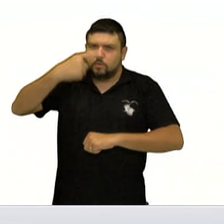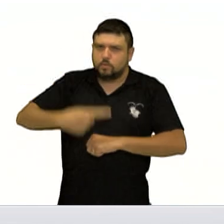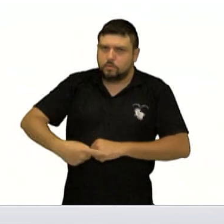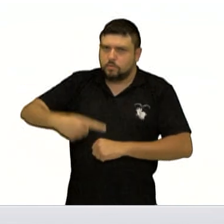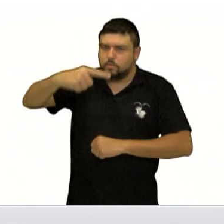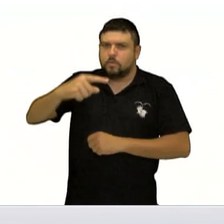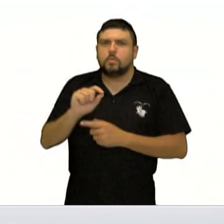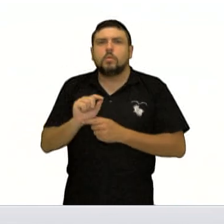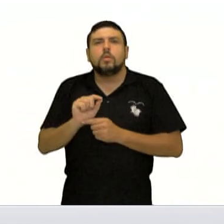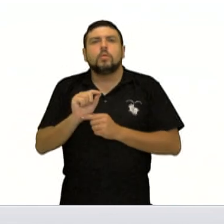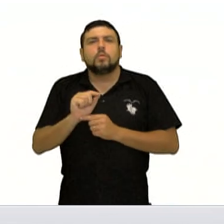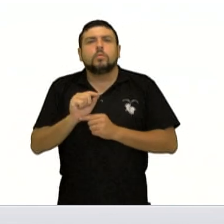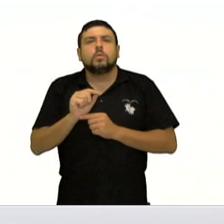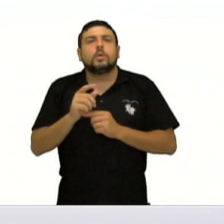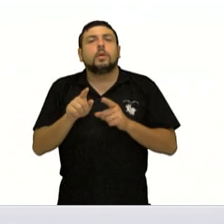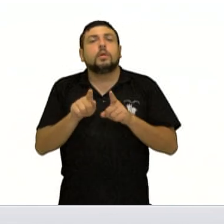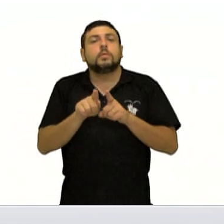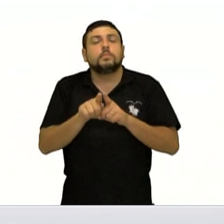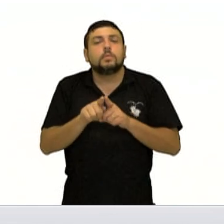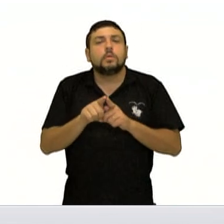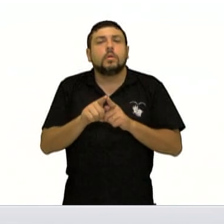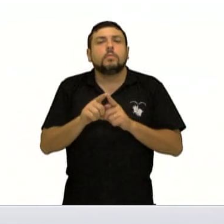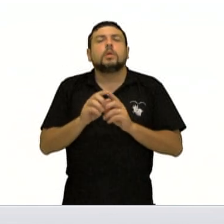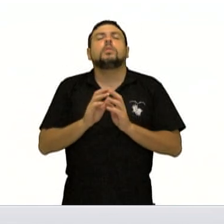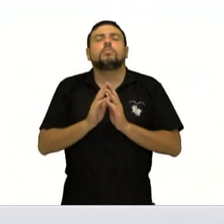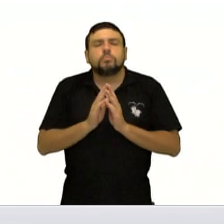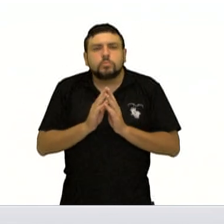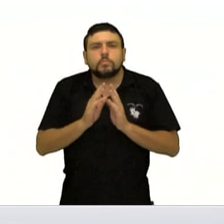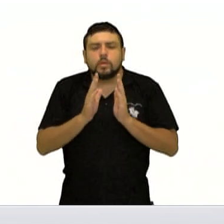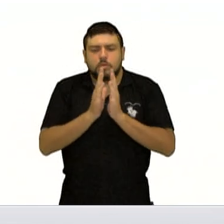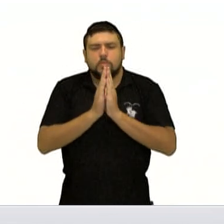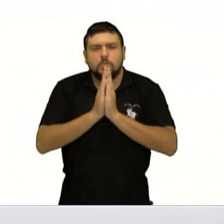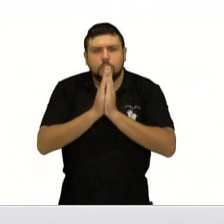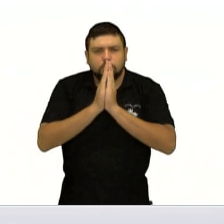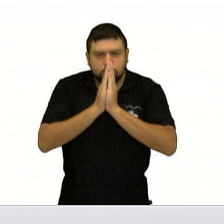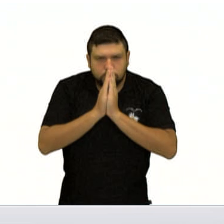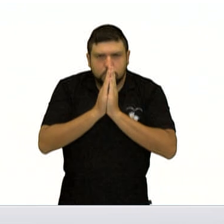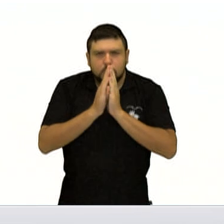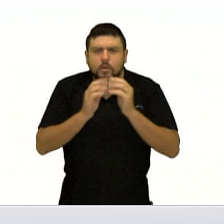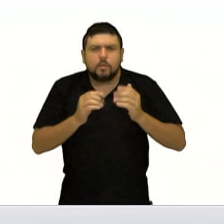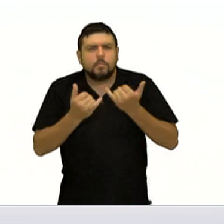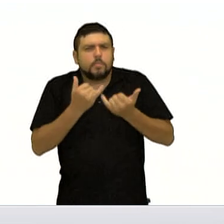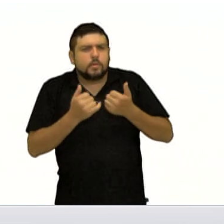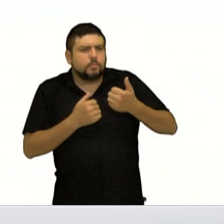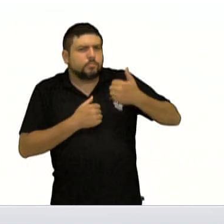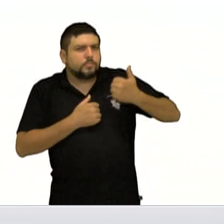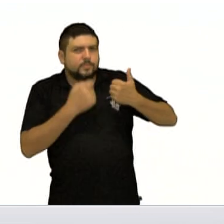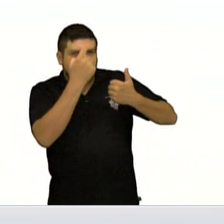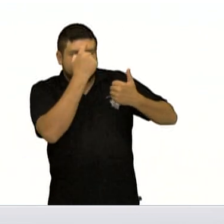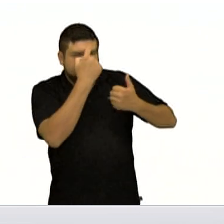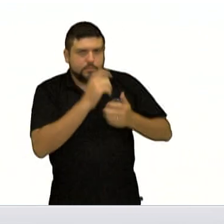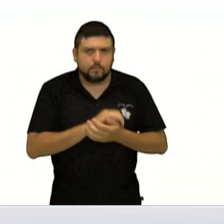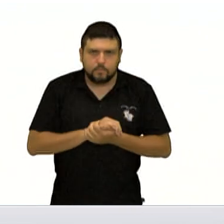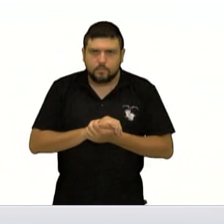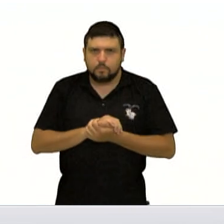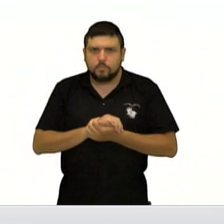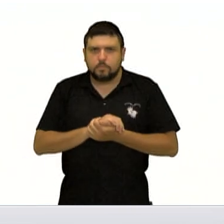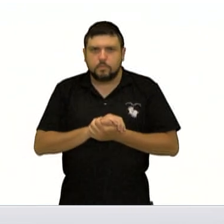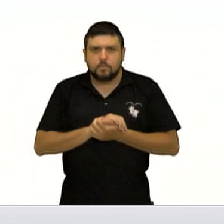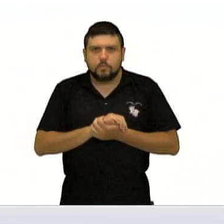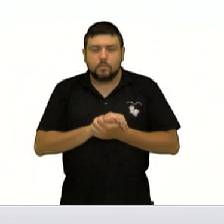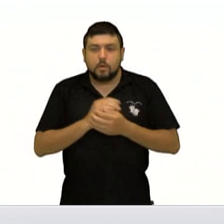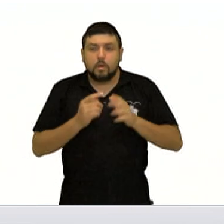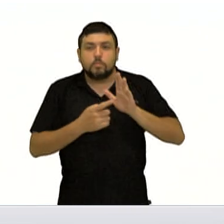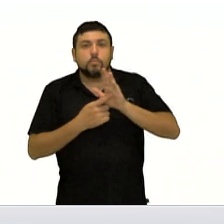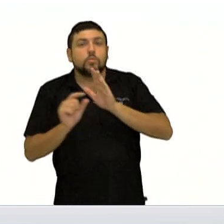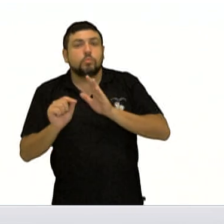leve inclinação da cabeça com as mãos unidas na frente. É muito parecido com o primeiro. Uma amostra da influência do hinduísmo